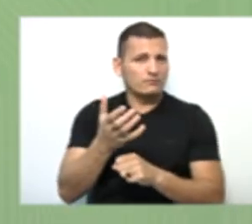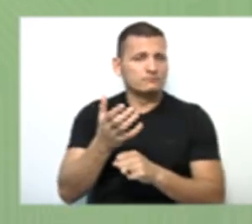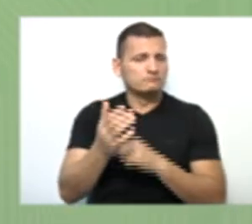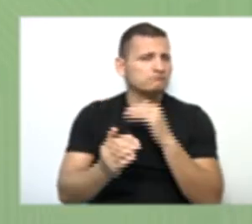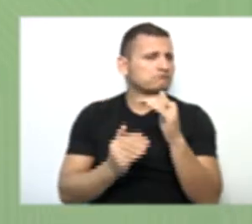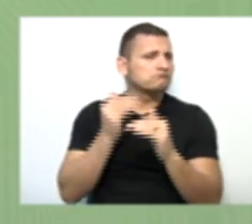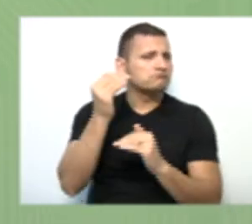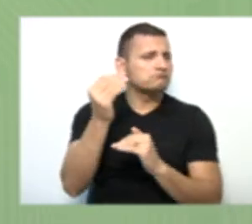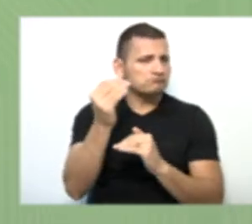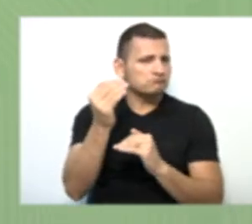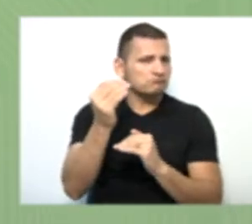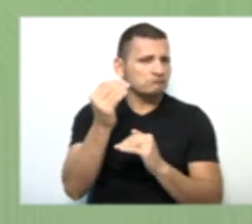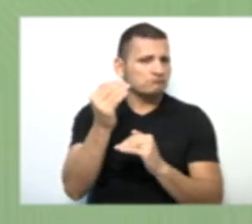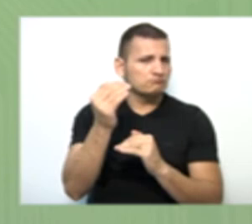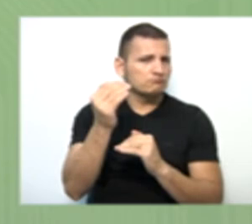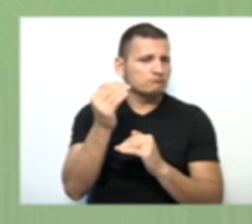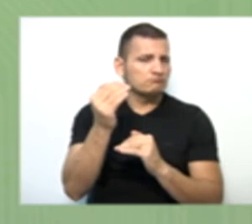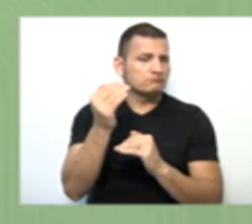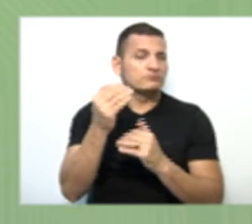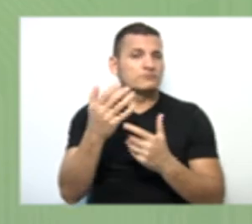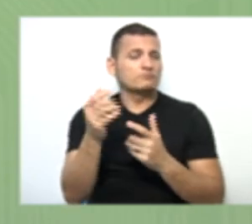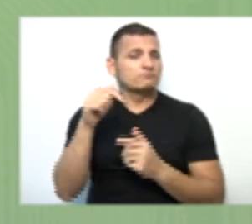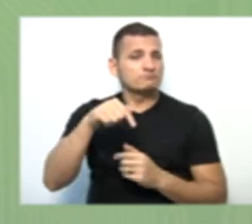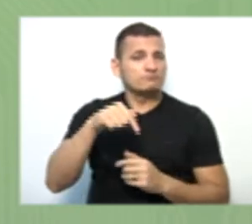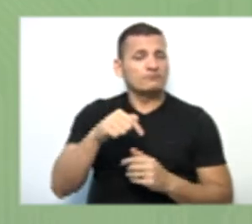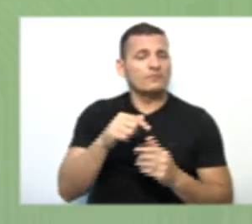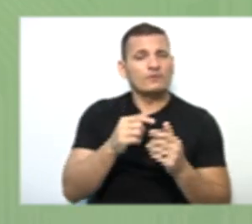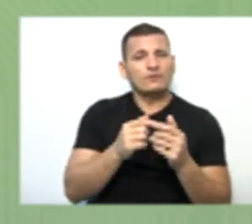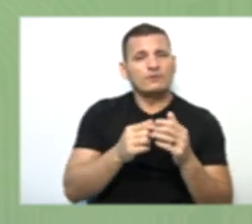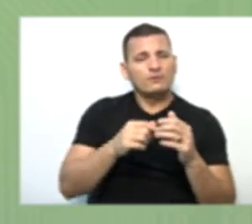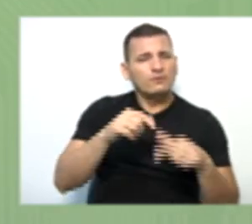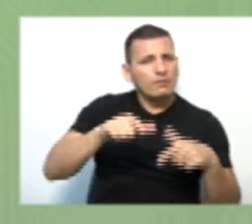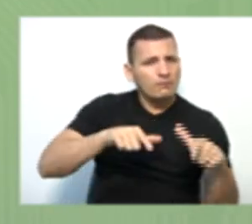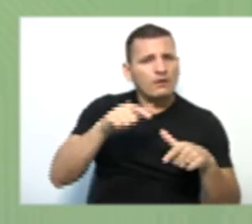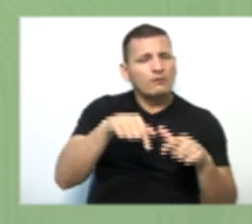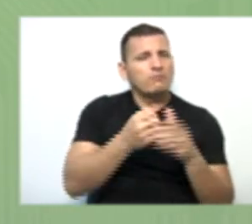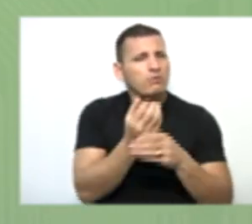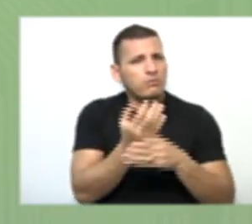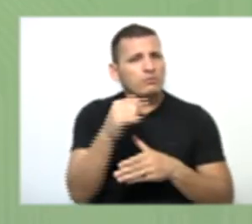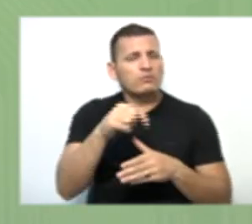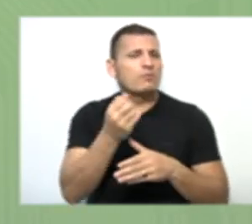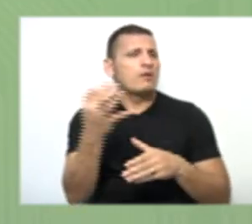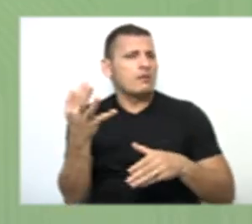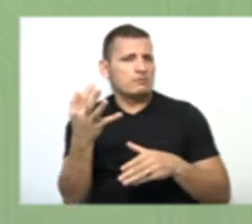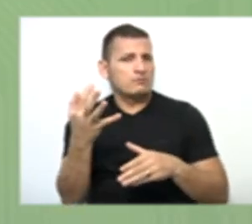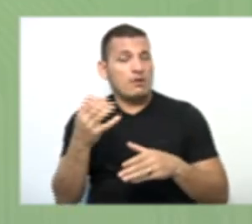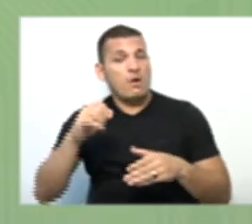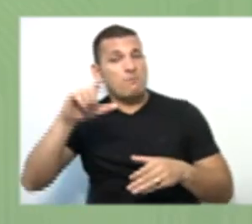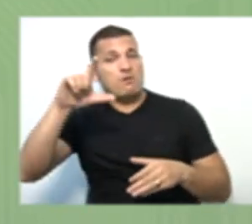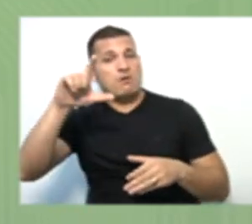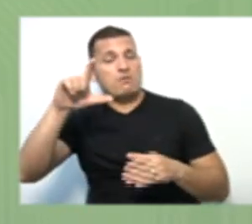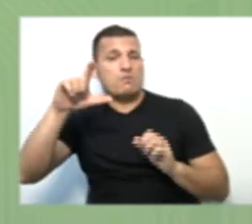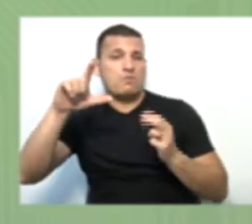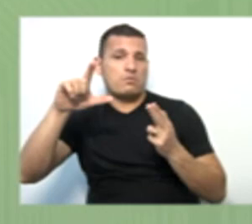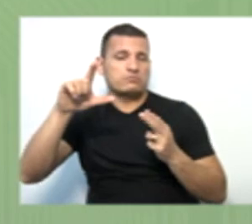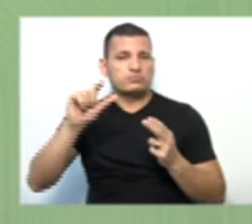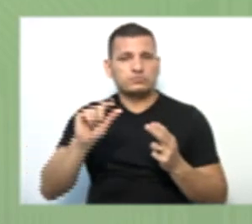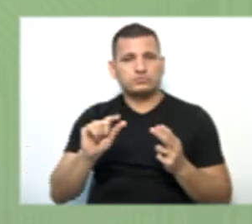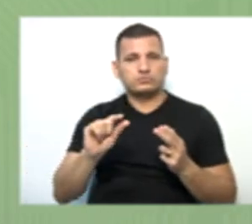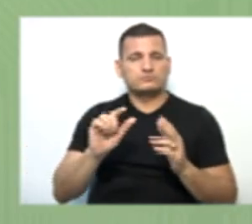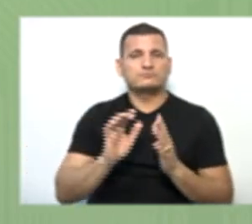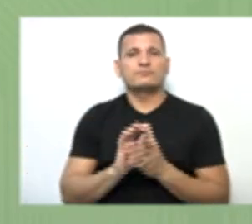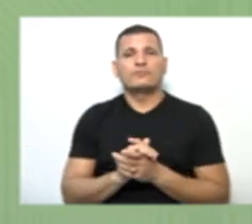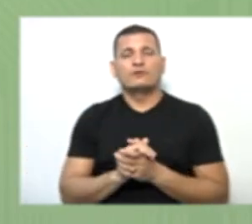mais... quanto eu vou aumentar na minha produção para o ano seguinte? Ou eu terei que diminuir? Então, professora,